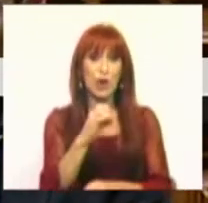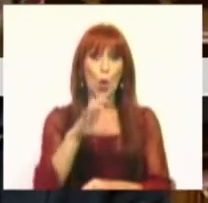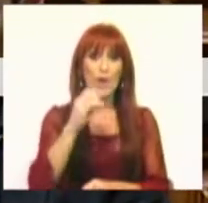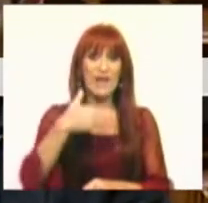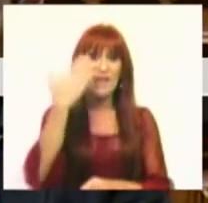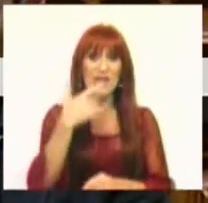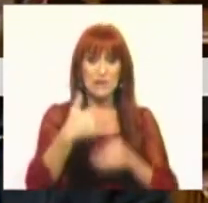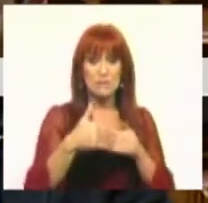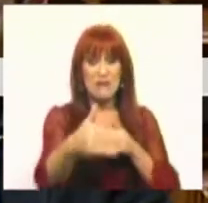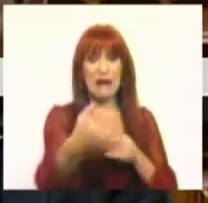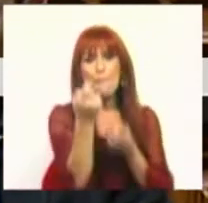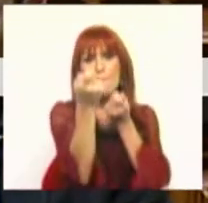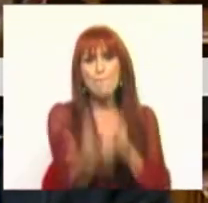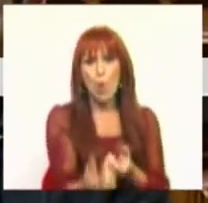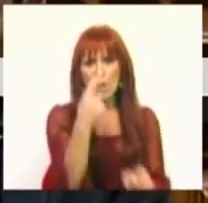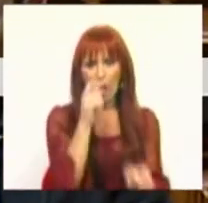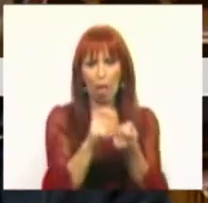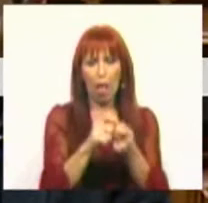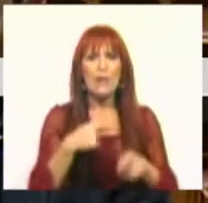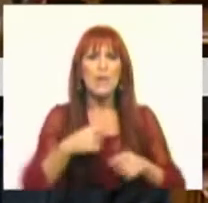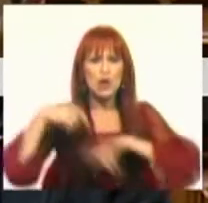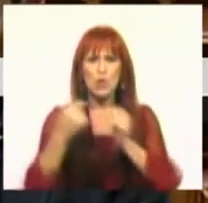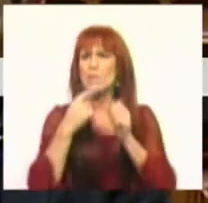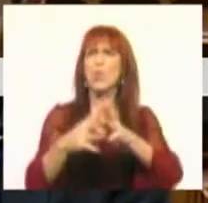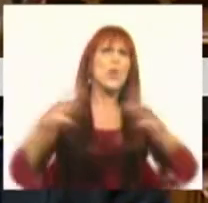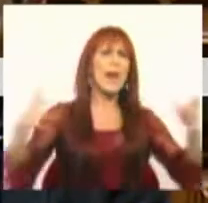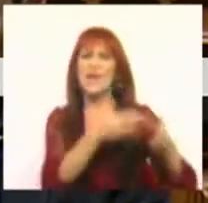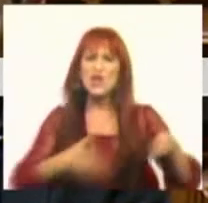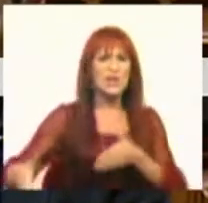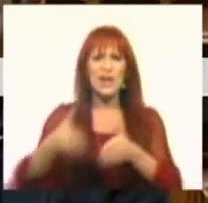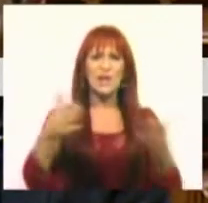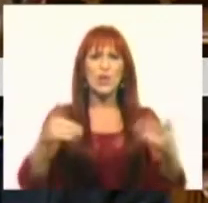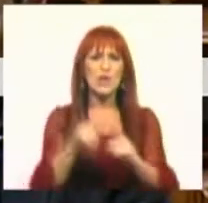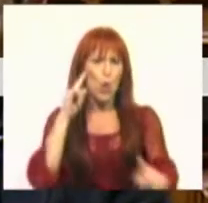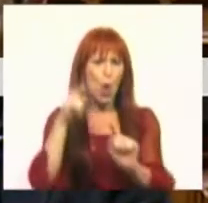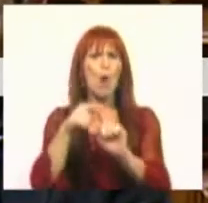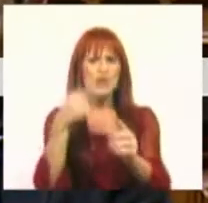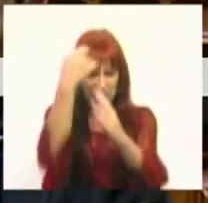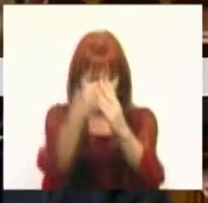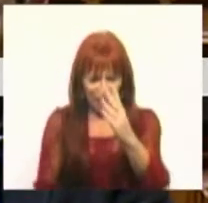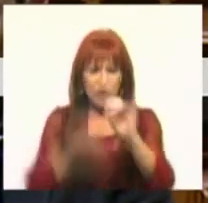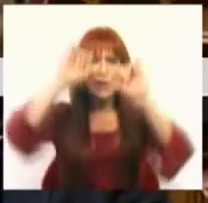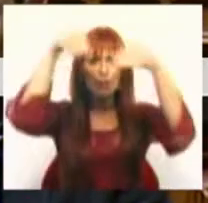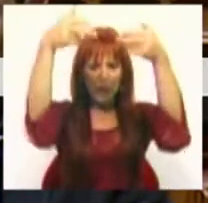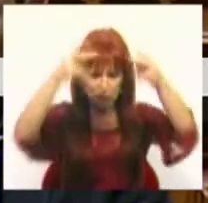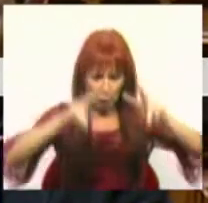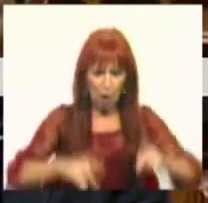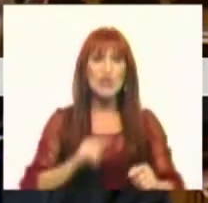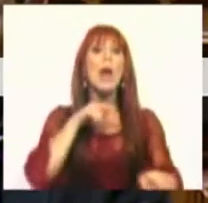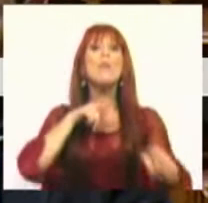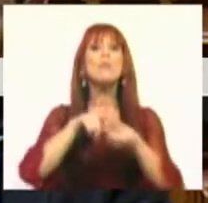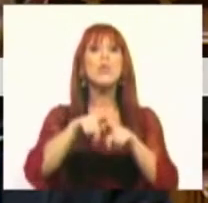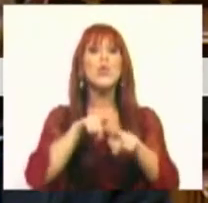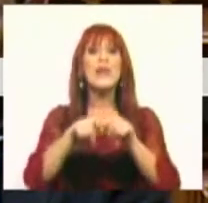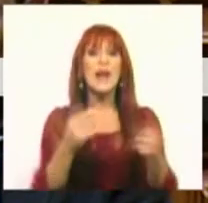seja muito pouco para discutir amplamente essa estratégia, objetivos e prioridades para a política